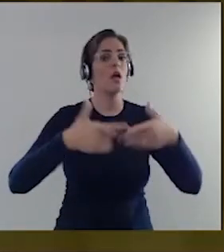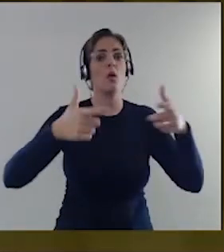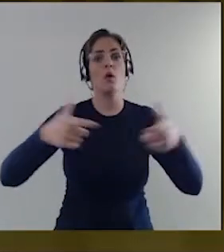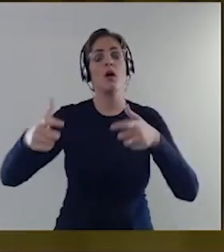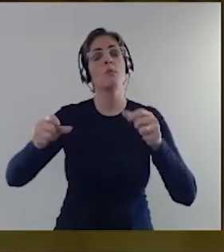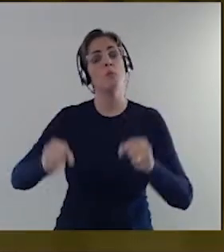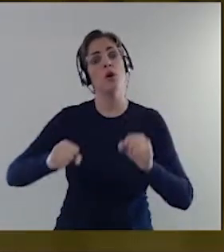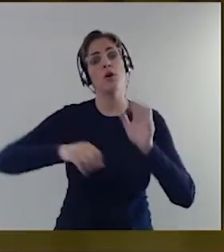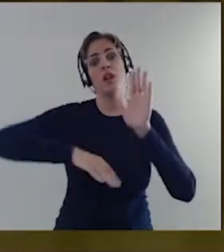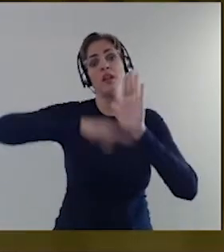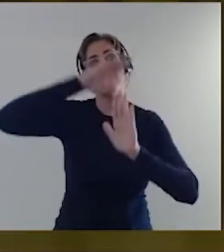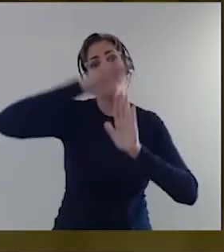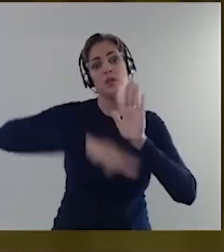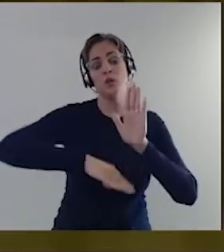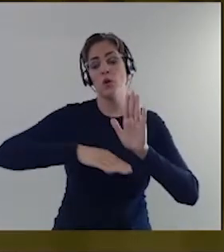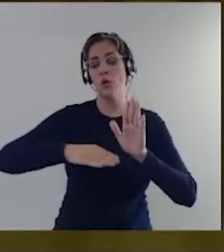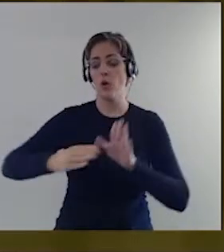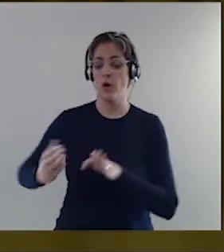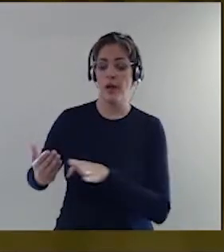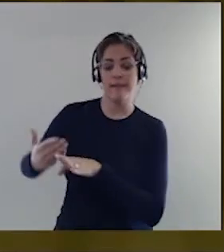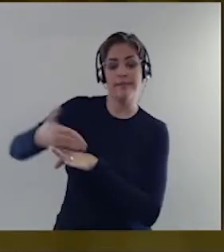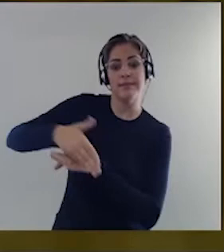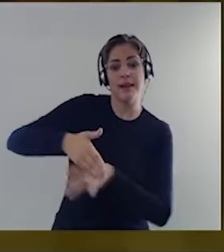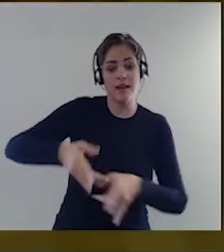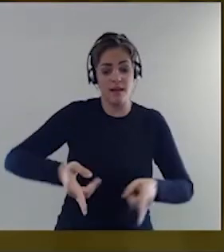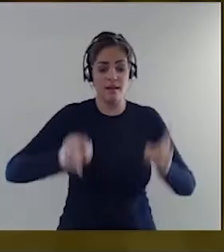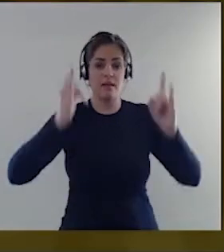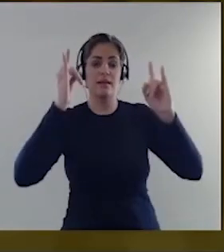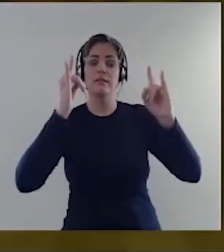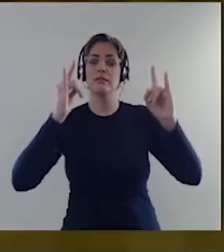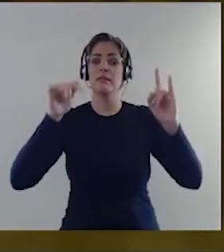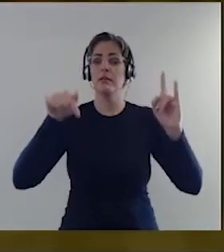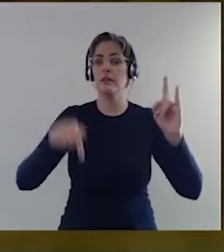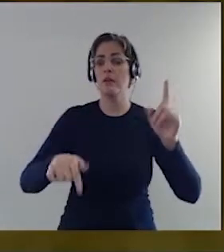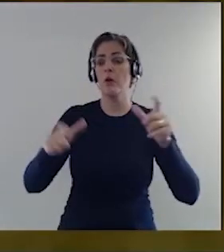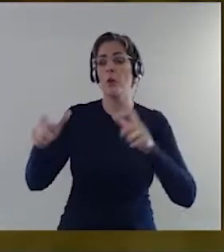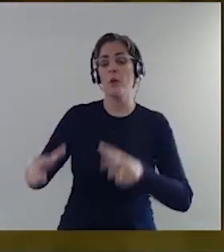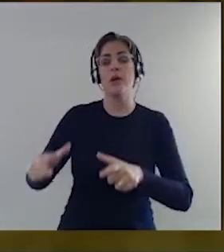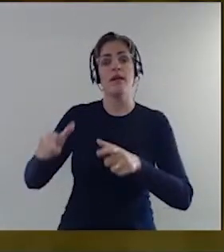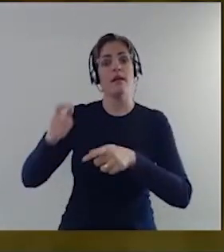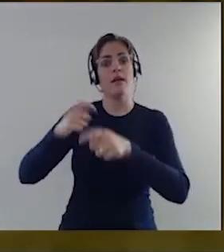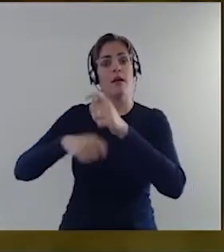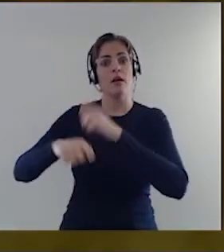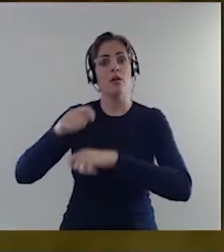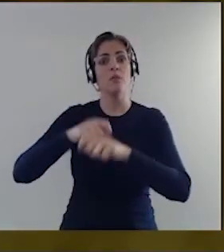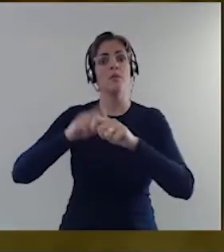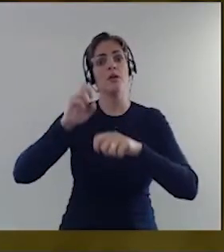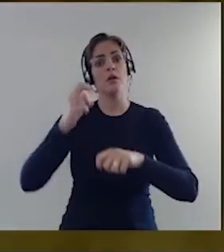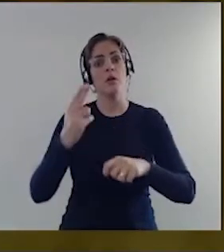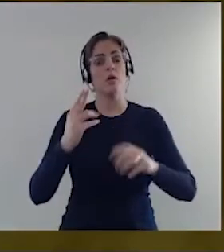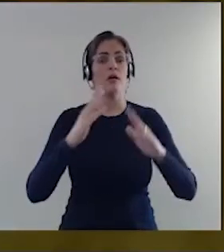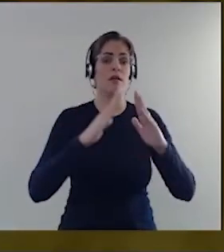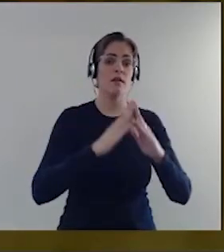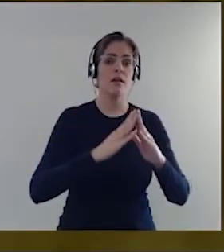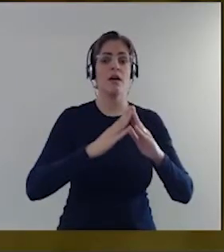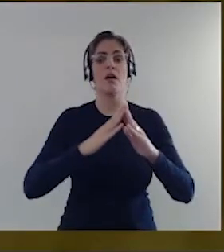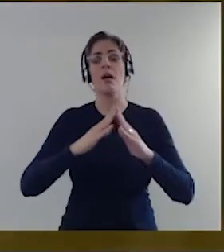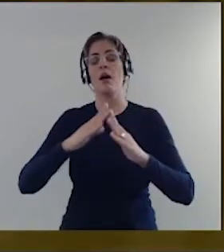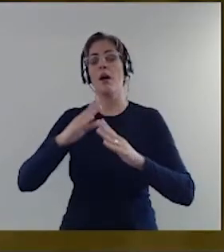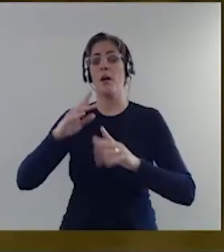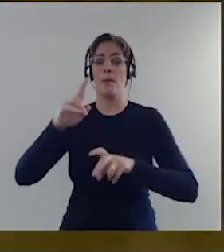no elevador, no hall de entrada dos nossos edifícios residenciais e comerciais, nos parques, em